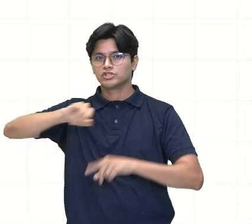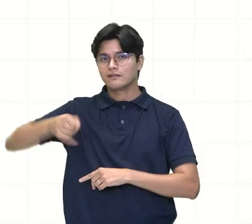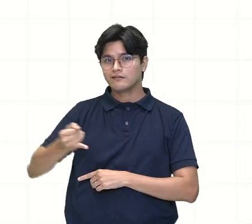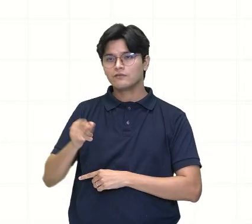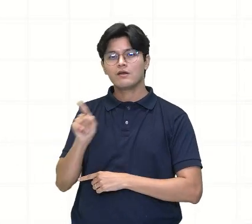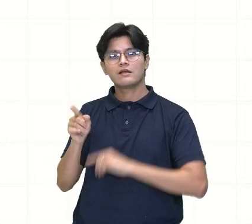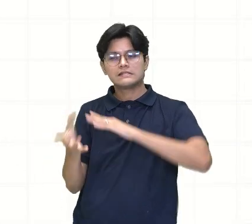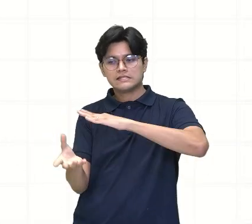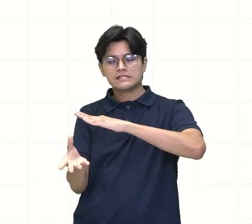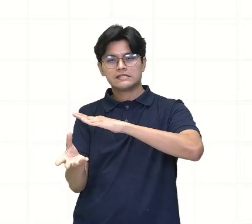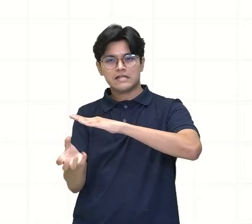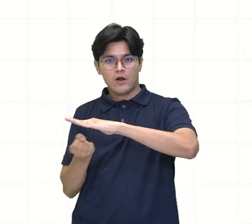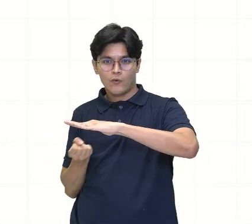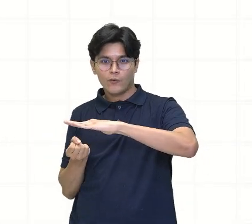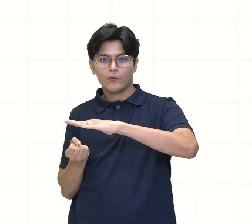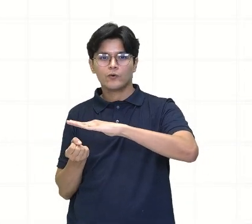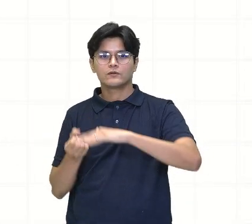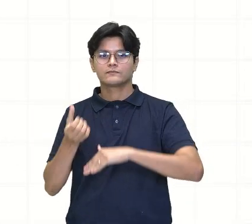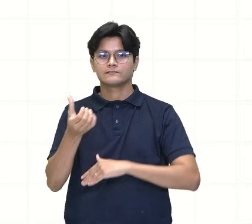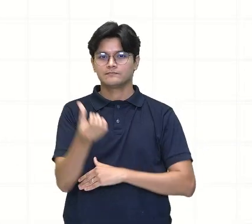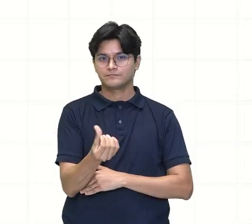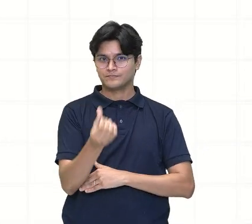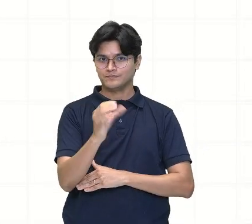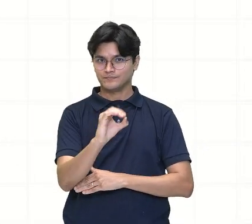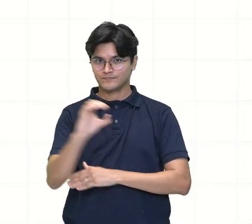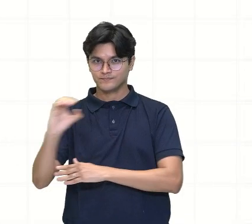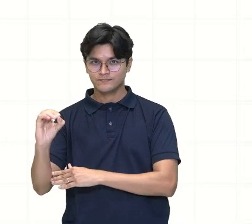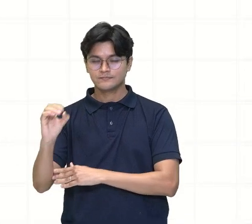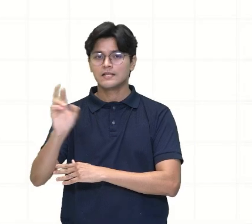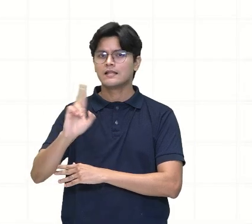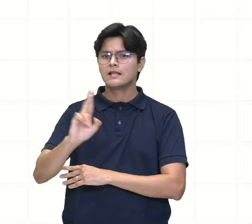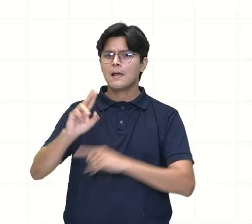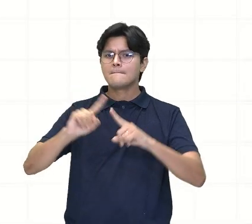R$600. Mas lembrem, ele tinha